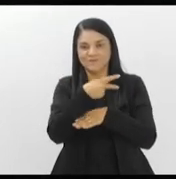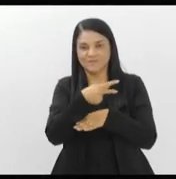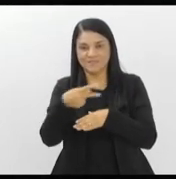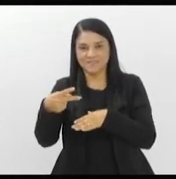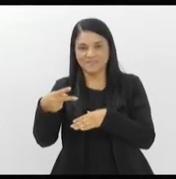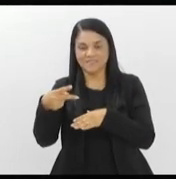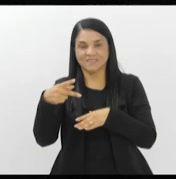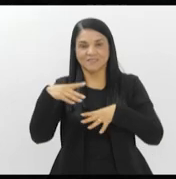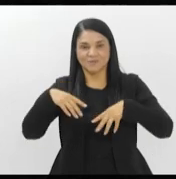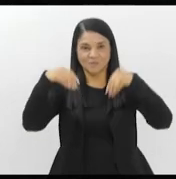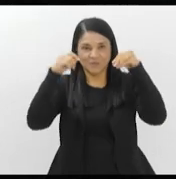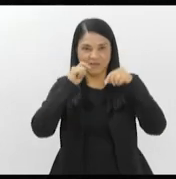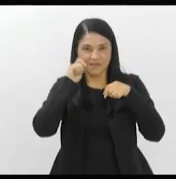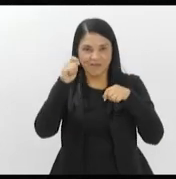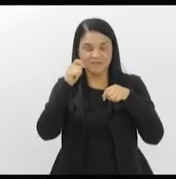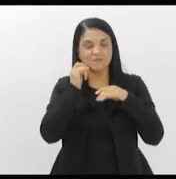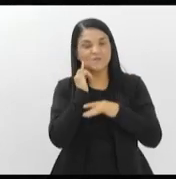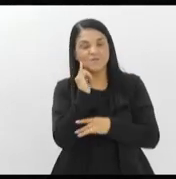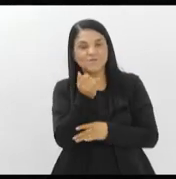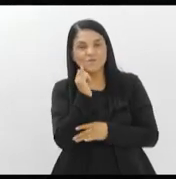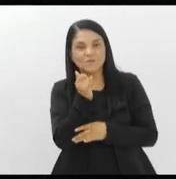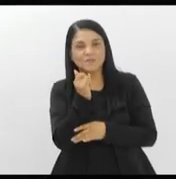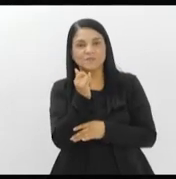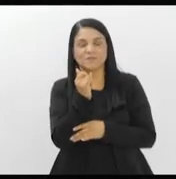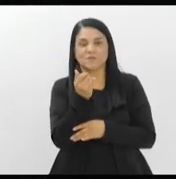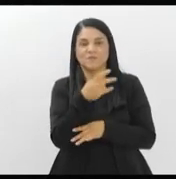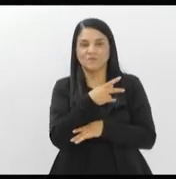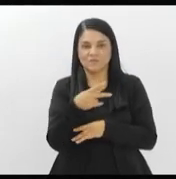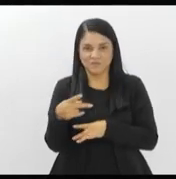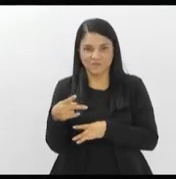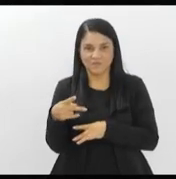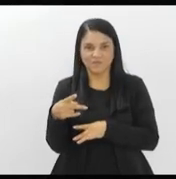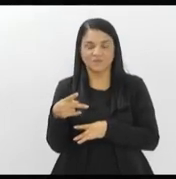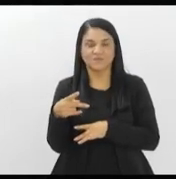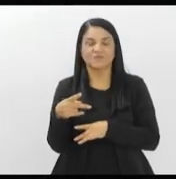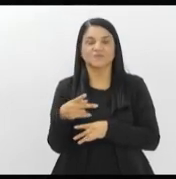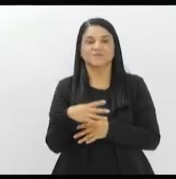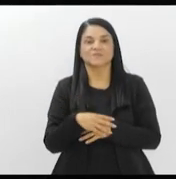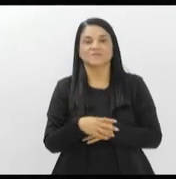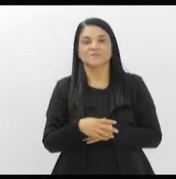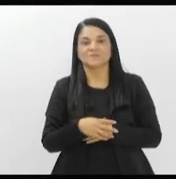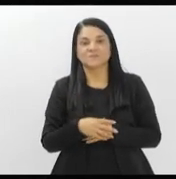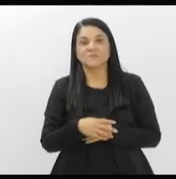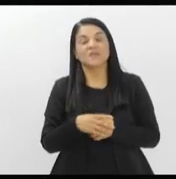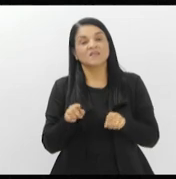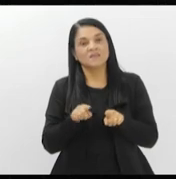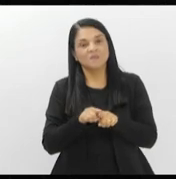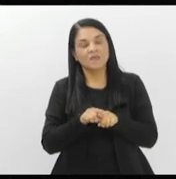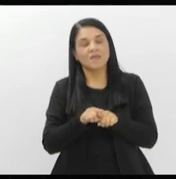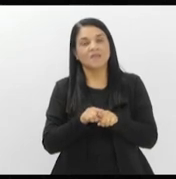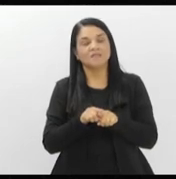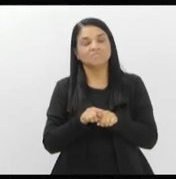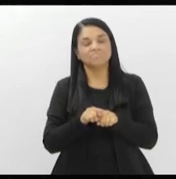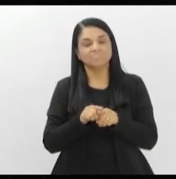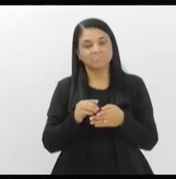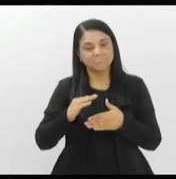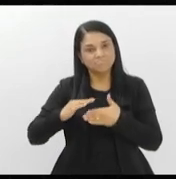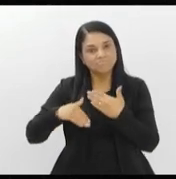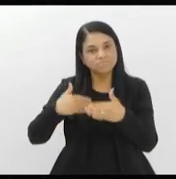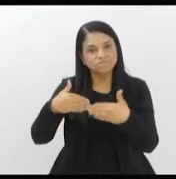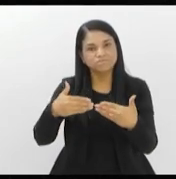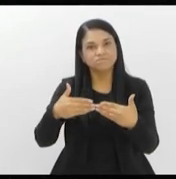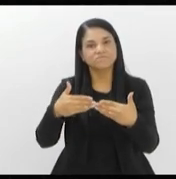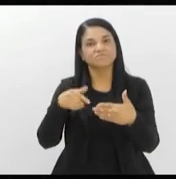fornecendo as informações aos visitantes ao Palácio Tiradentes e construiu aqui o